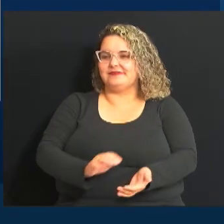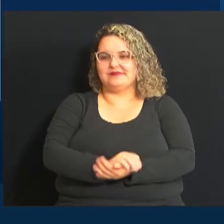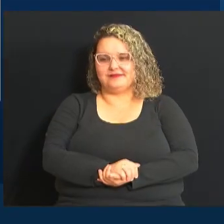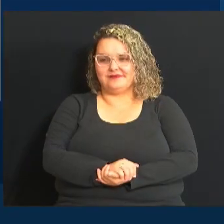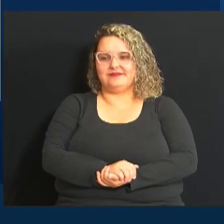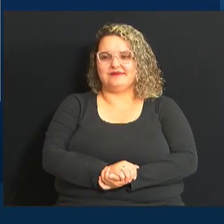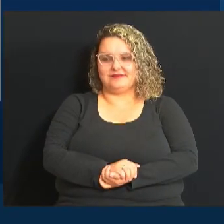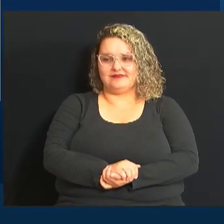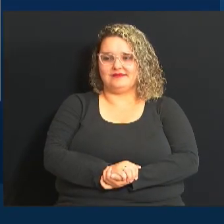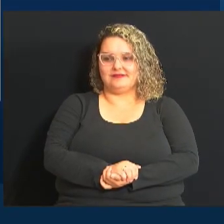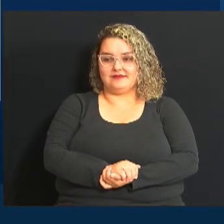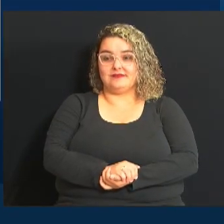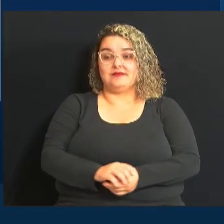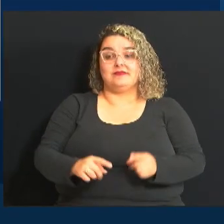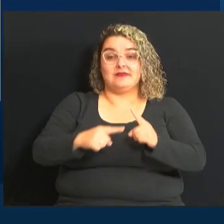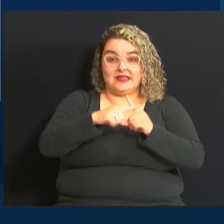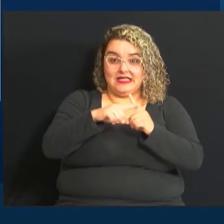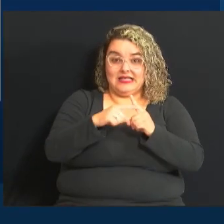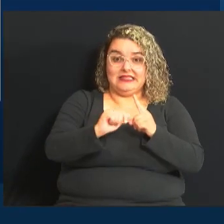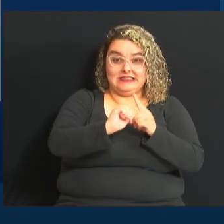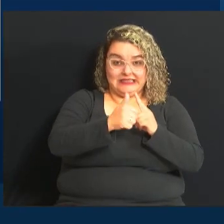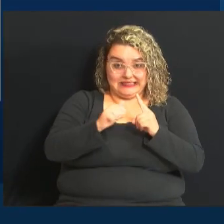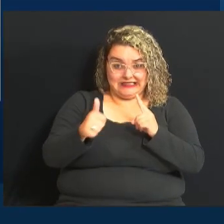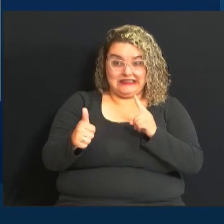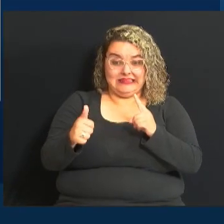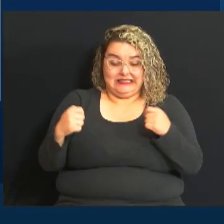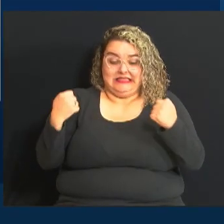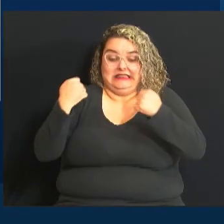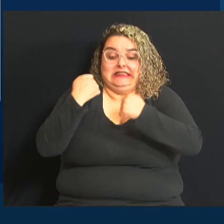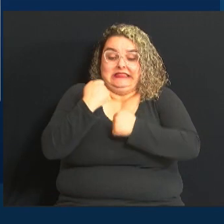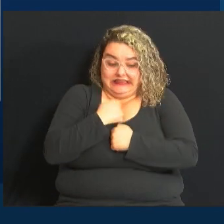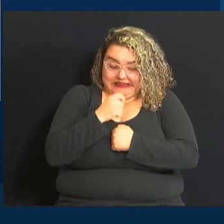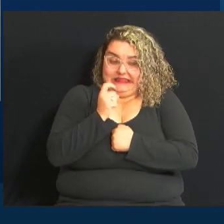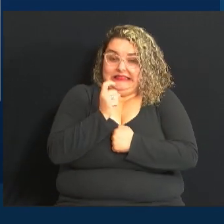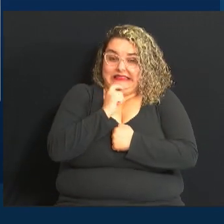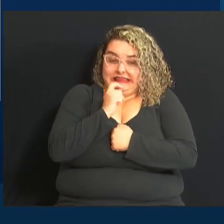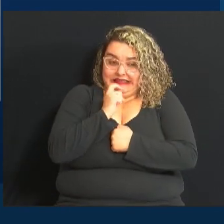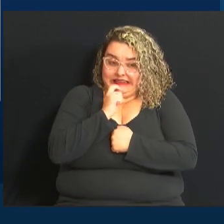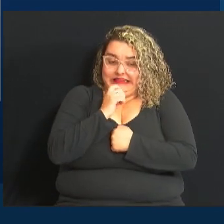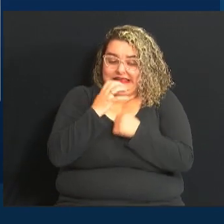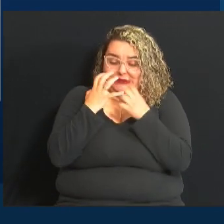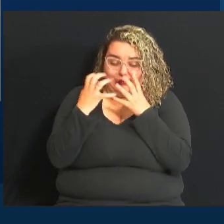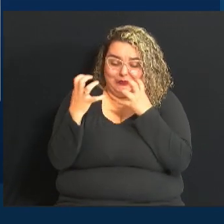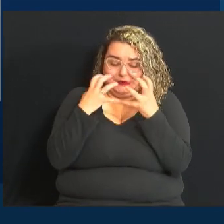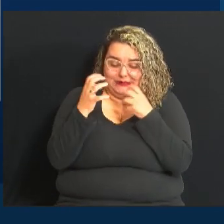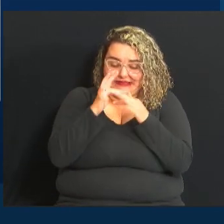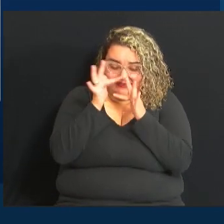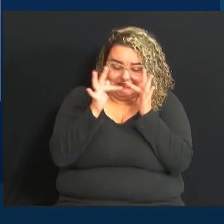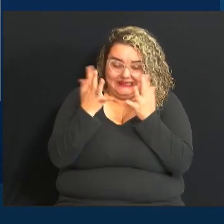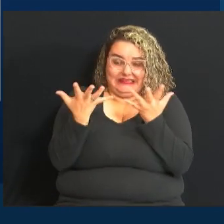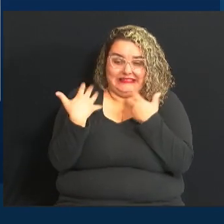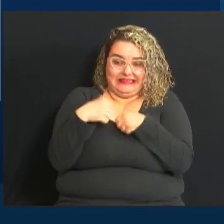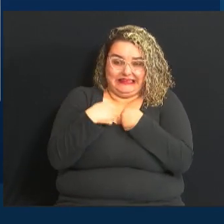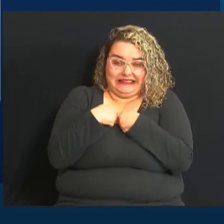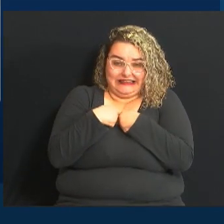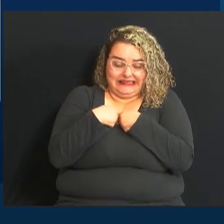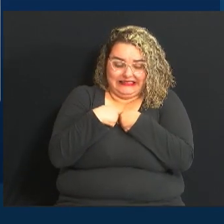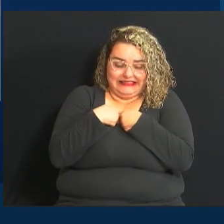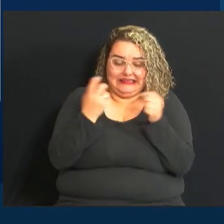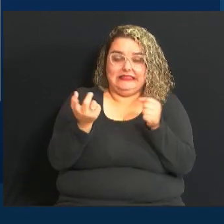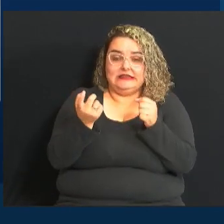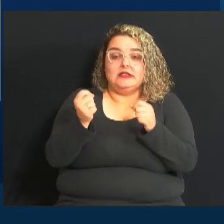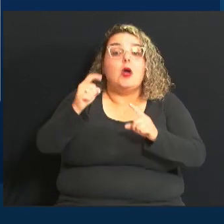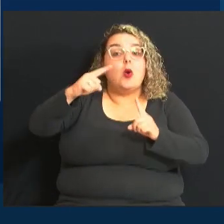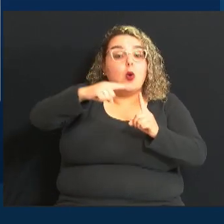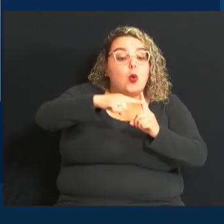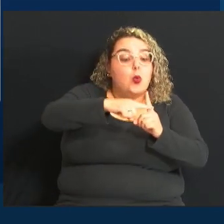sábado, mínima de 11 graus, é frio, hein? Para essa primavera é frio, mas ao longo do dia, com a presença do sol, a